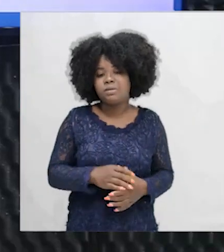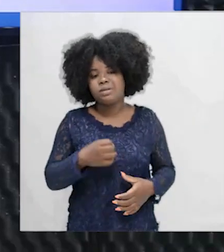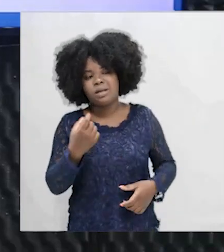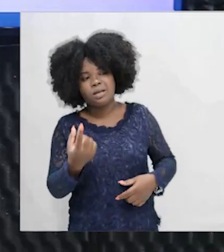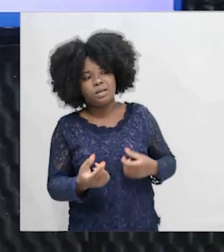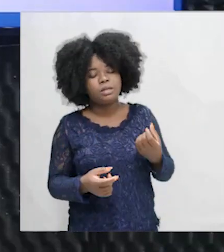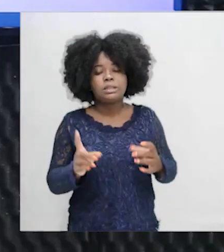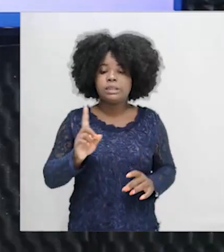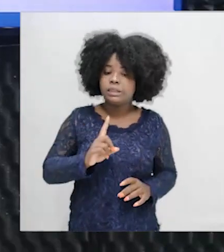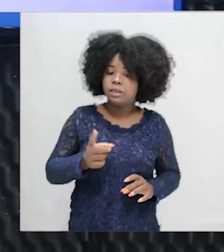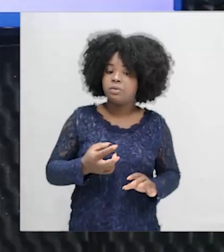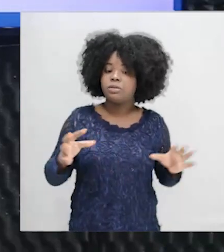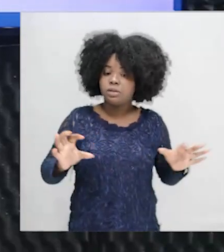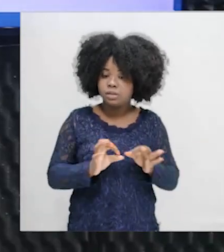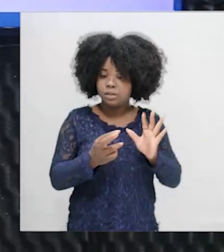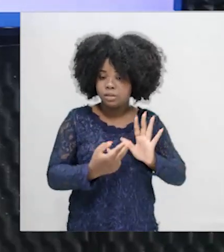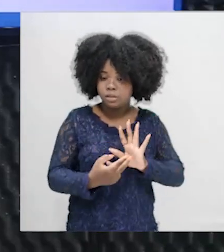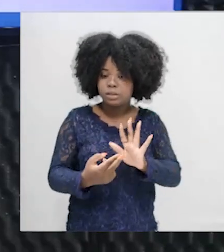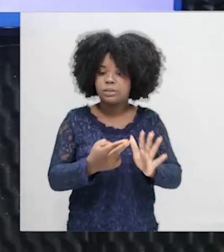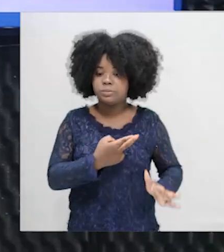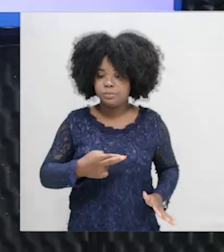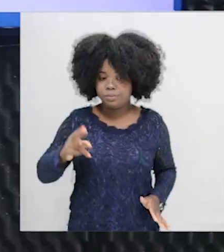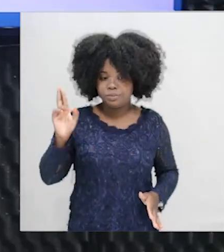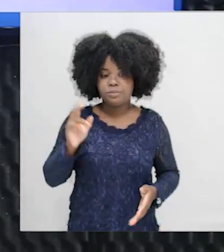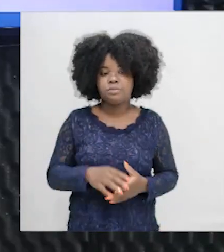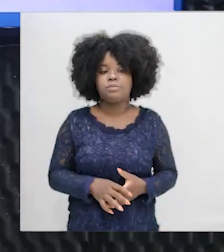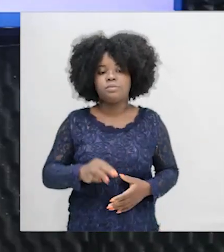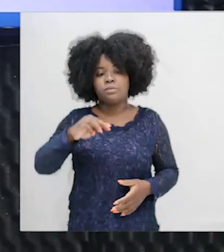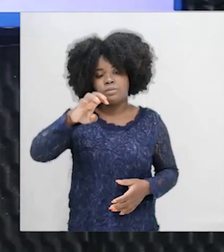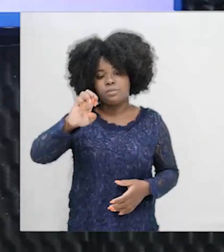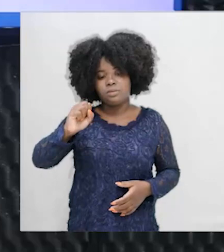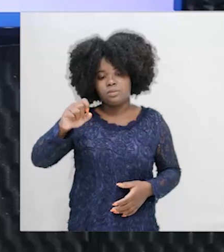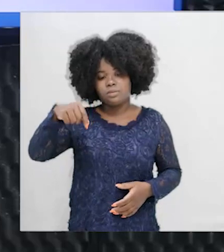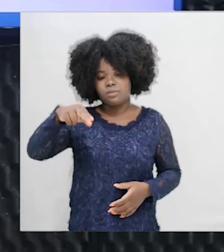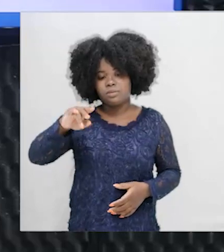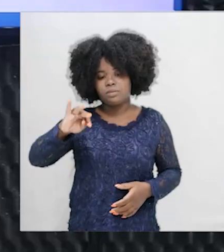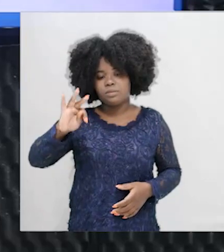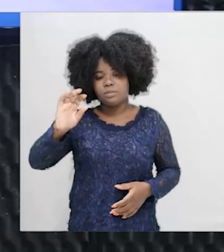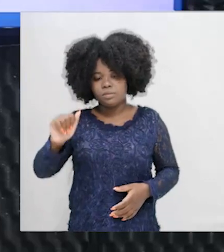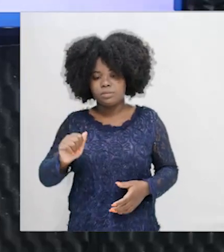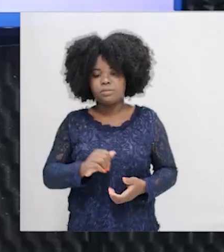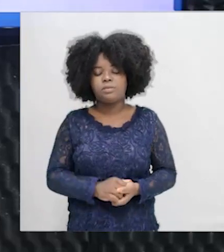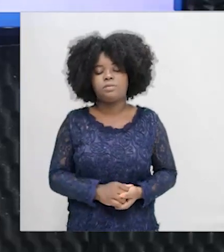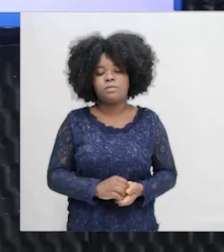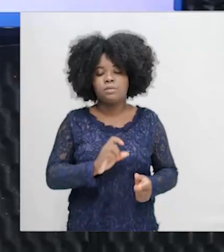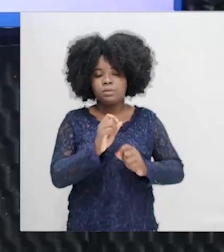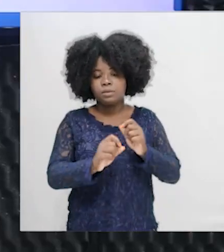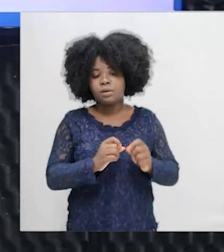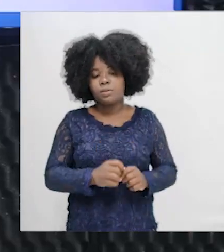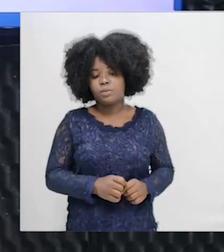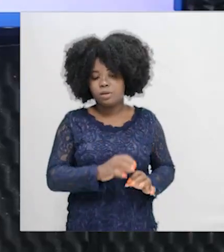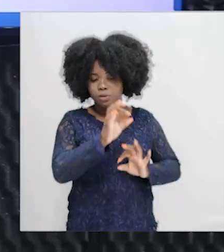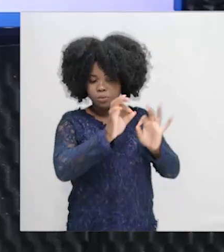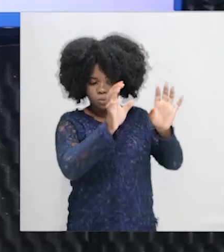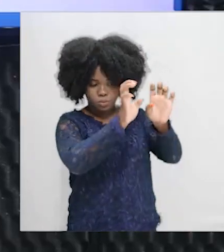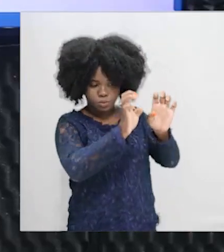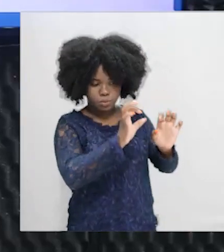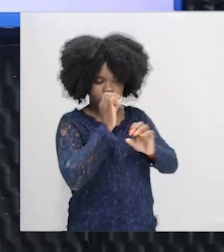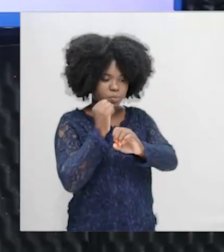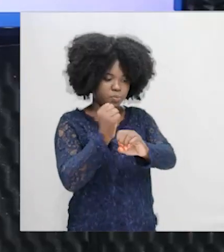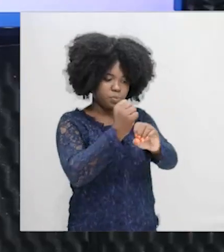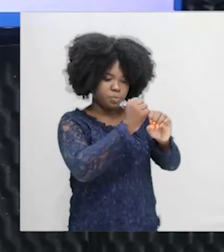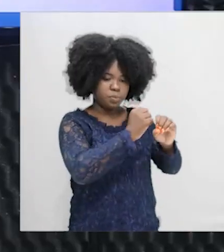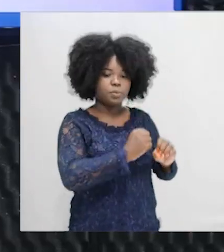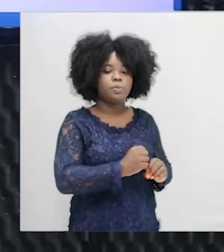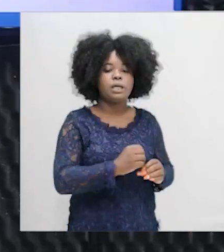à representatividade do aspecto religioso. Mesquitas. E as mesquitas geralmente eram construídas pautadas